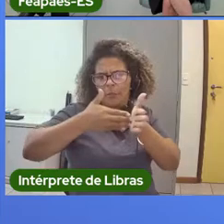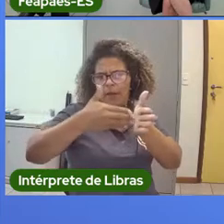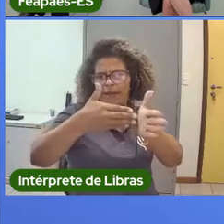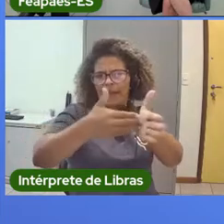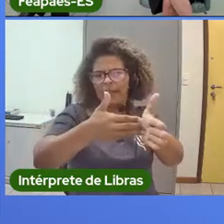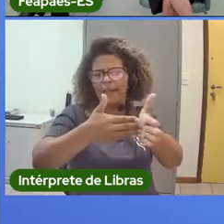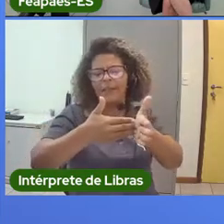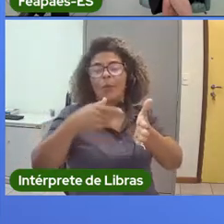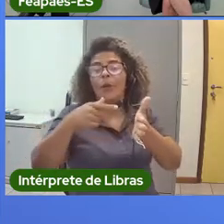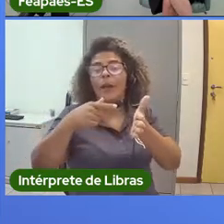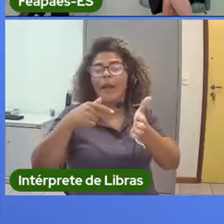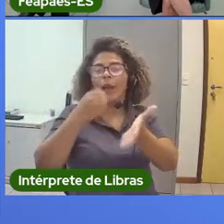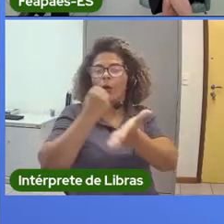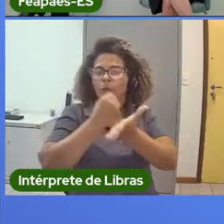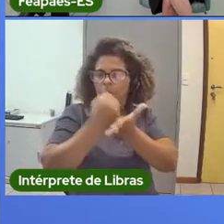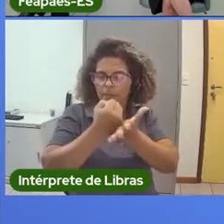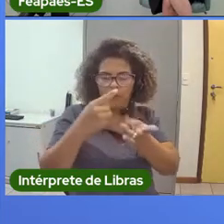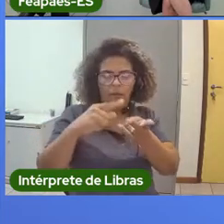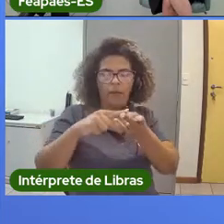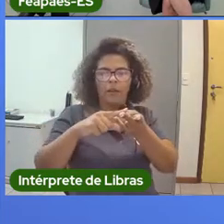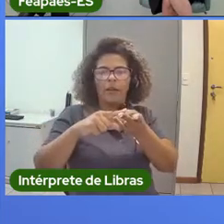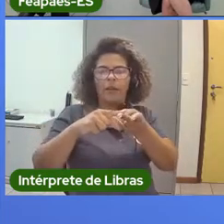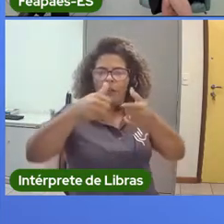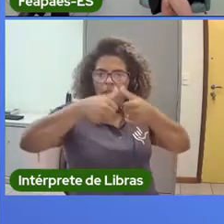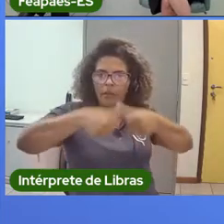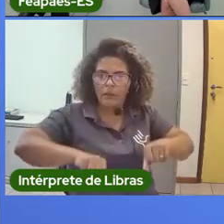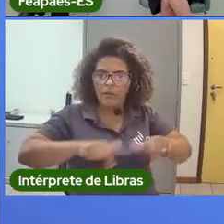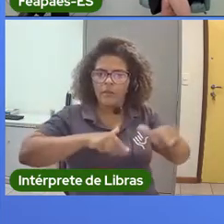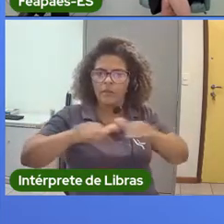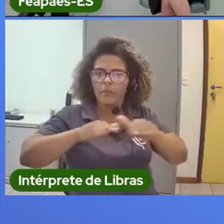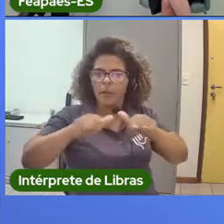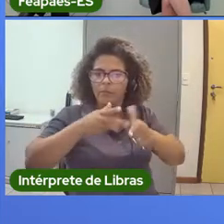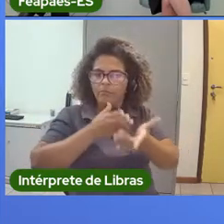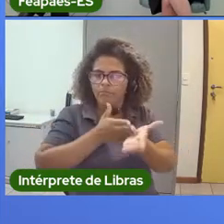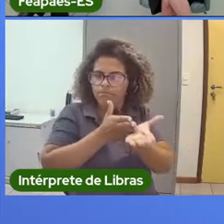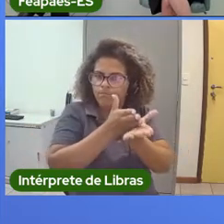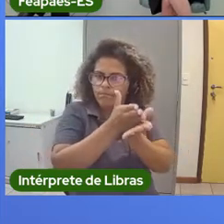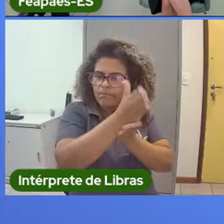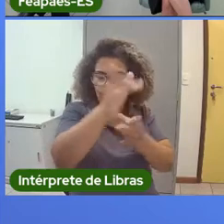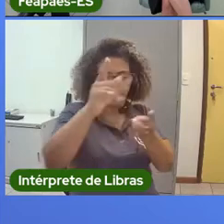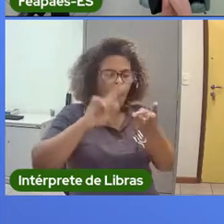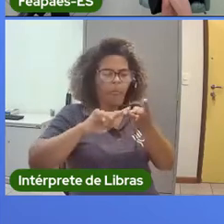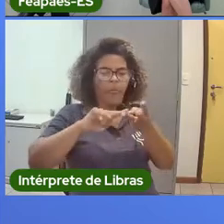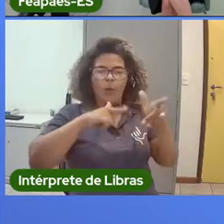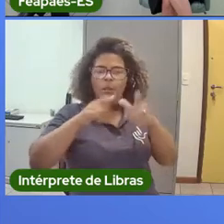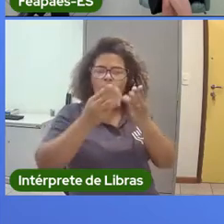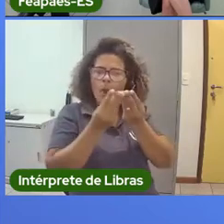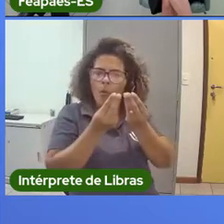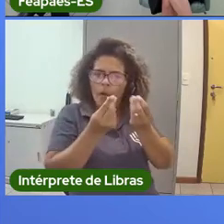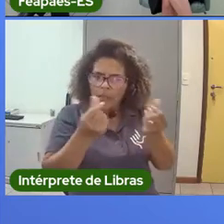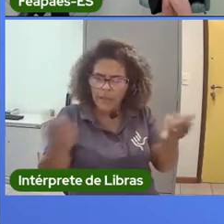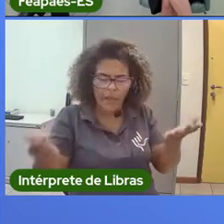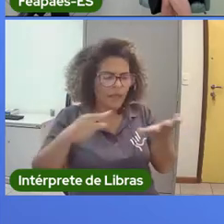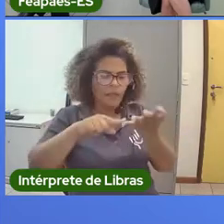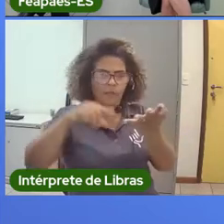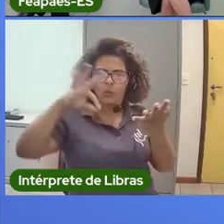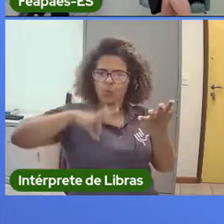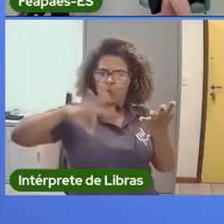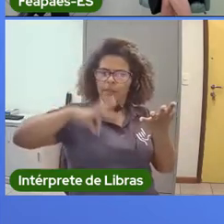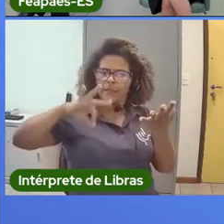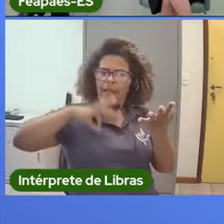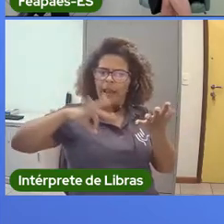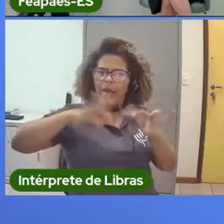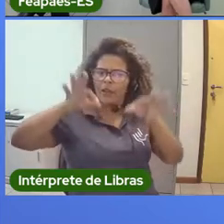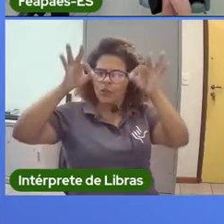mas das condições de permanência, de emprego com qualidade, com remuneração aí